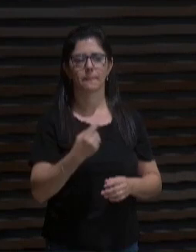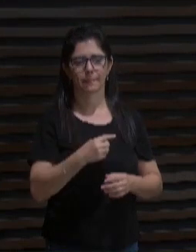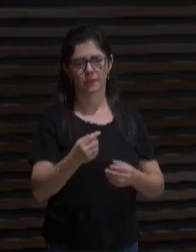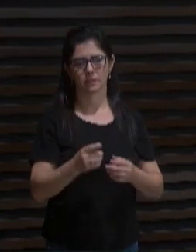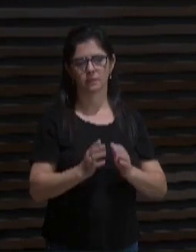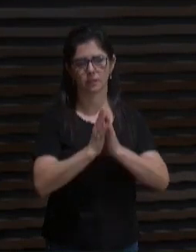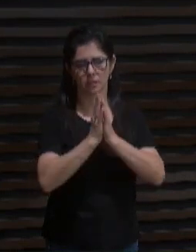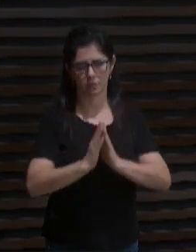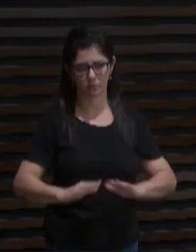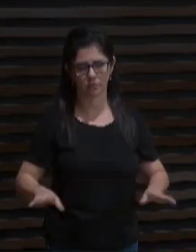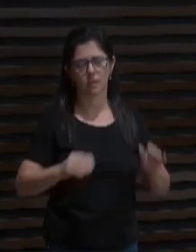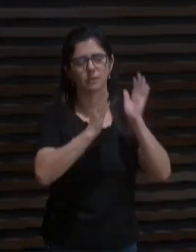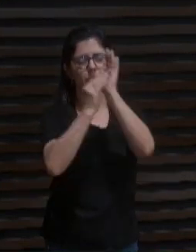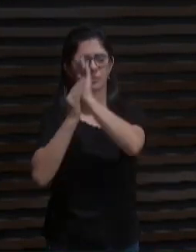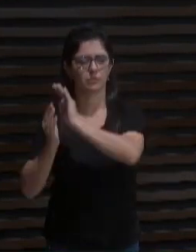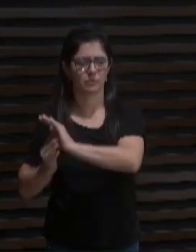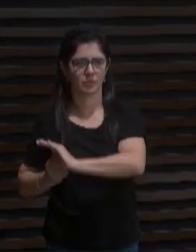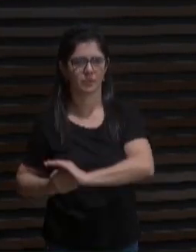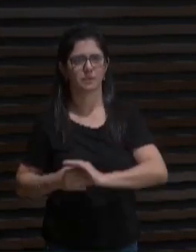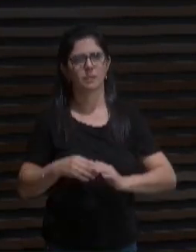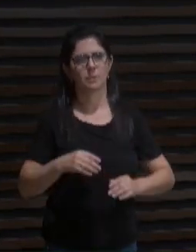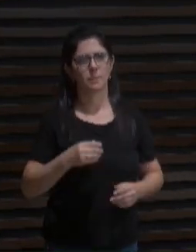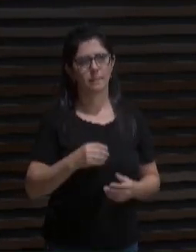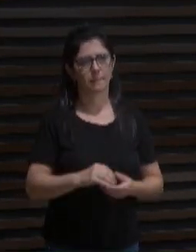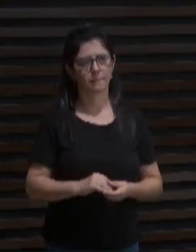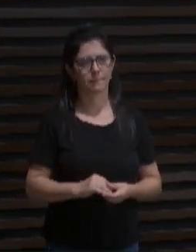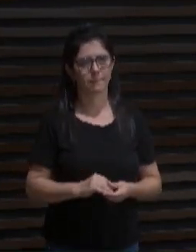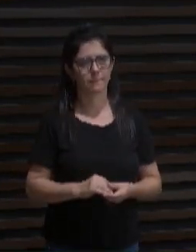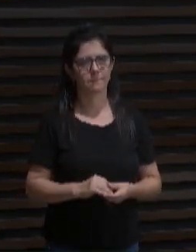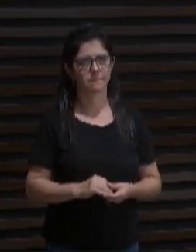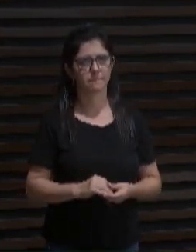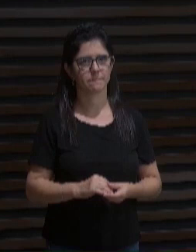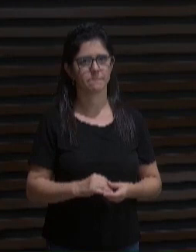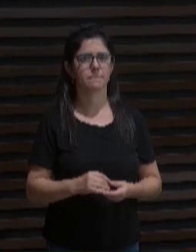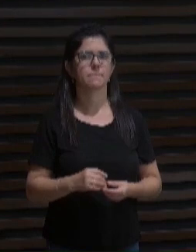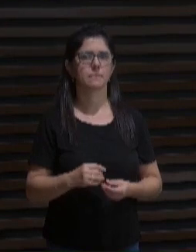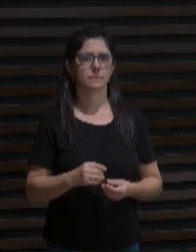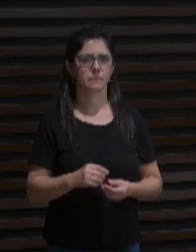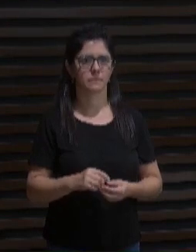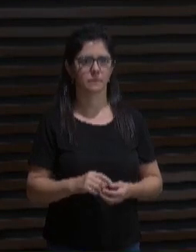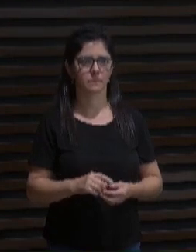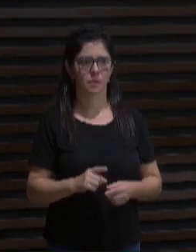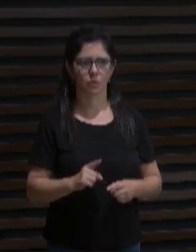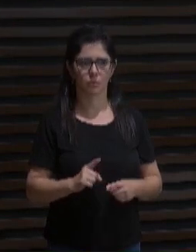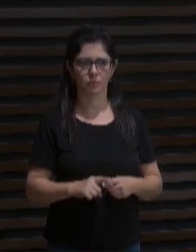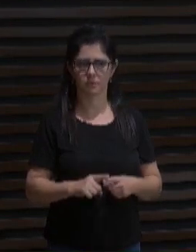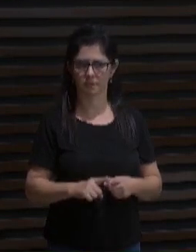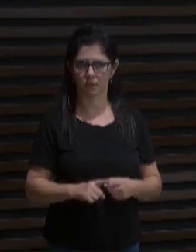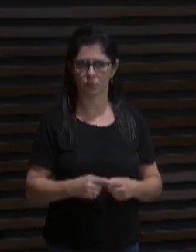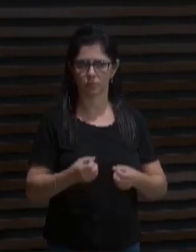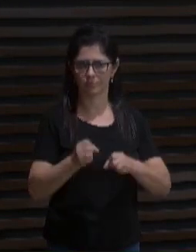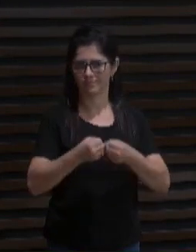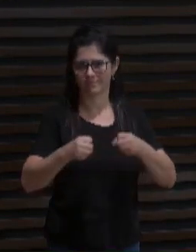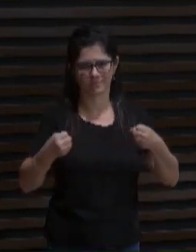Abba, Papai, Papaizinho, por tão grande salvação que nos uniu a Cristo, tanto